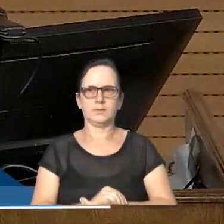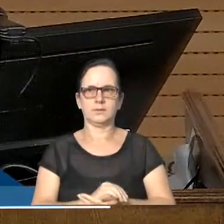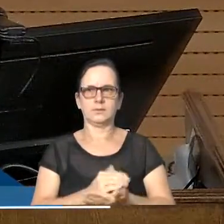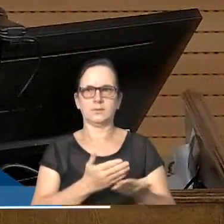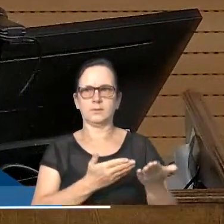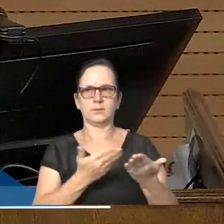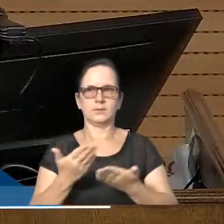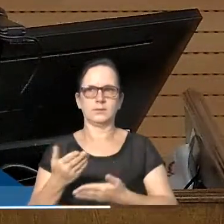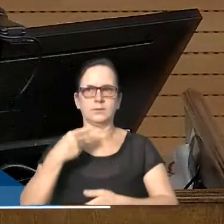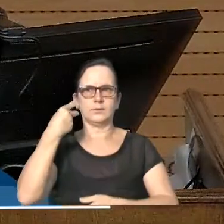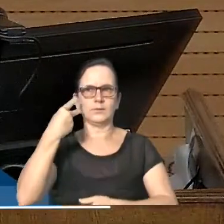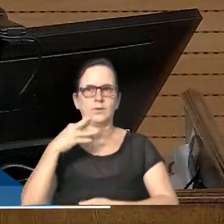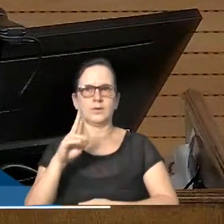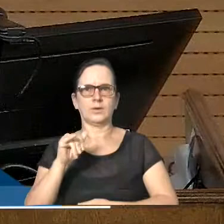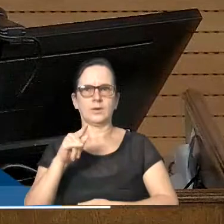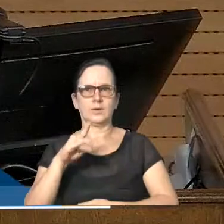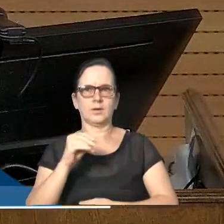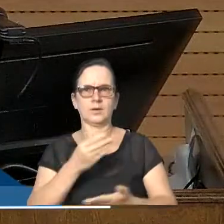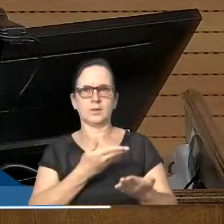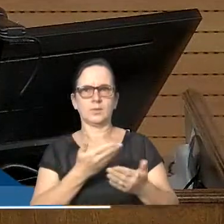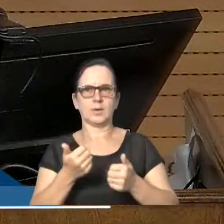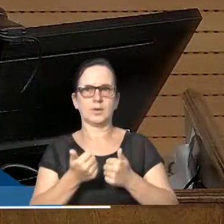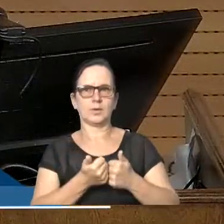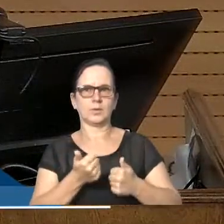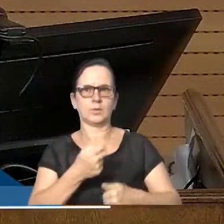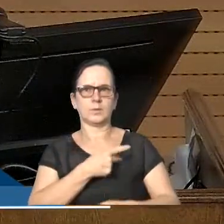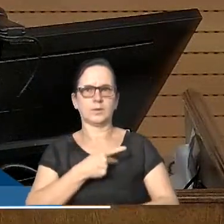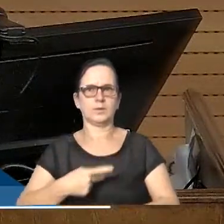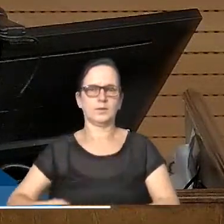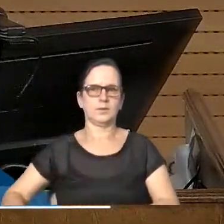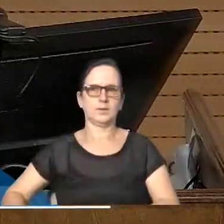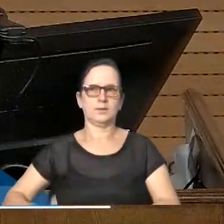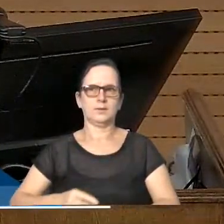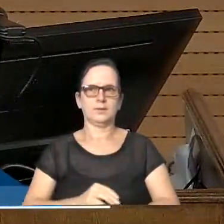Convido o vereador Ricardo Queixão a reassumir a presidência.